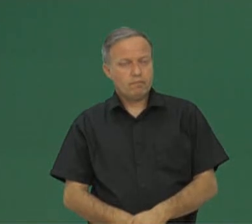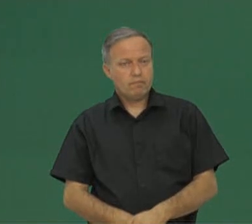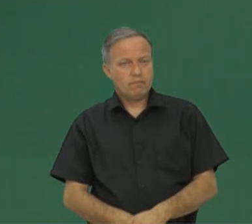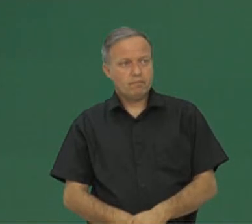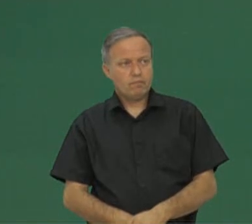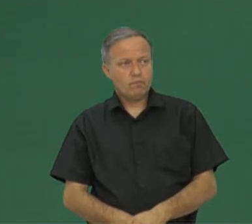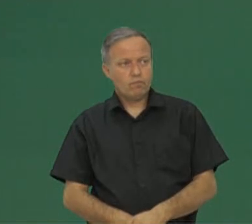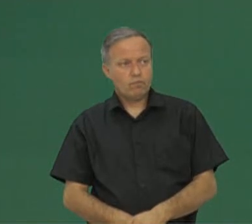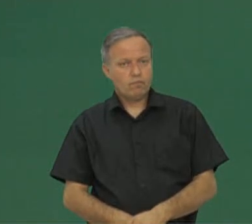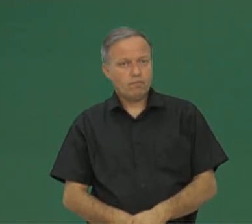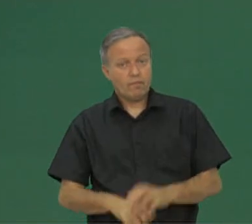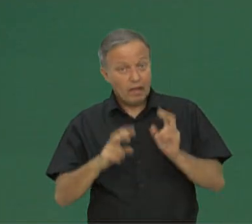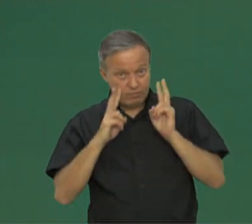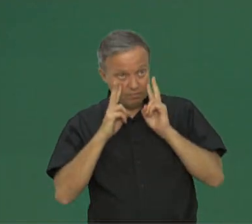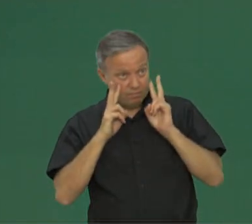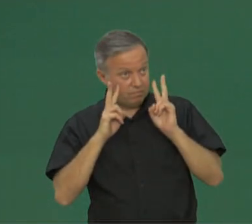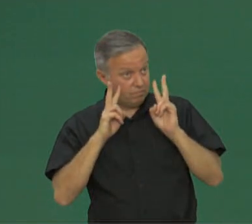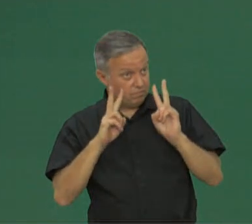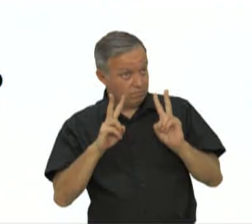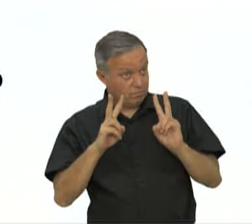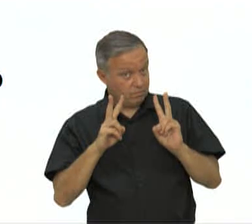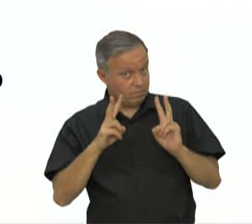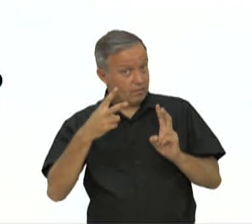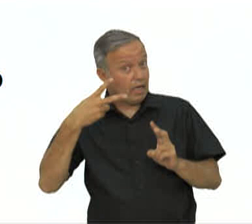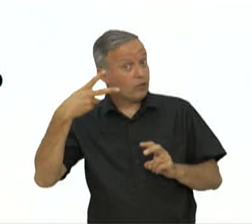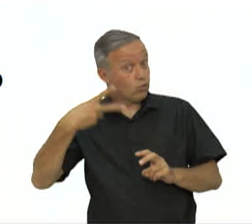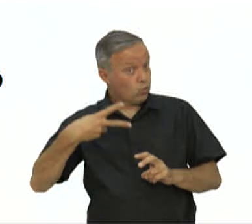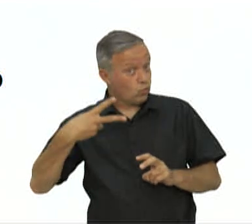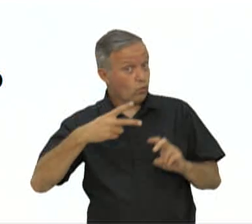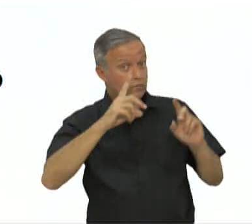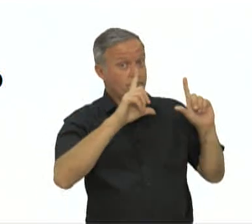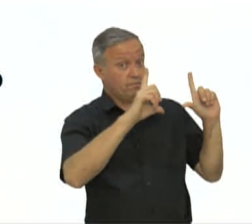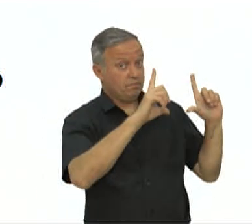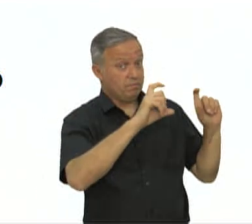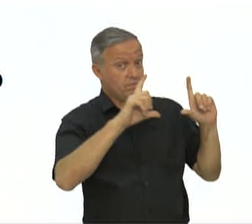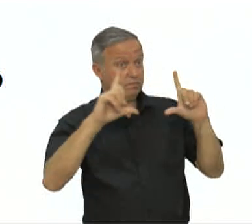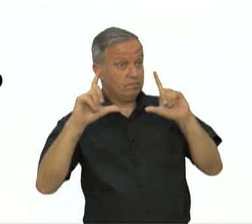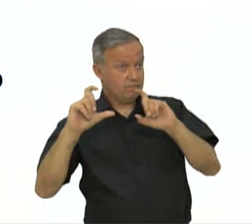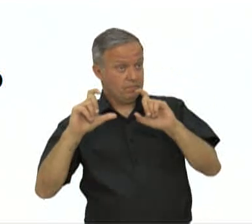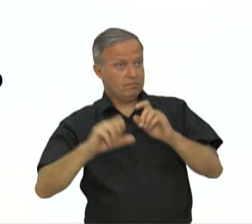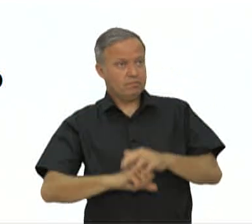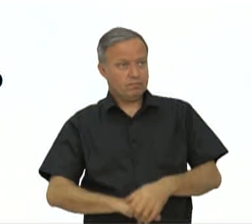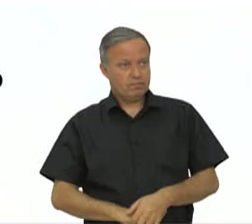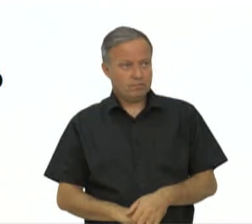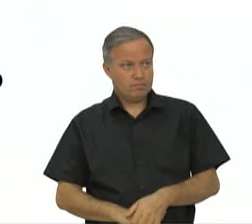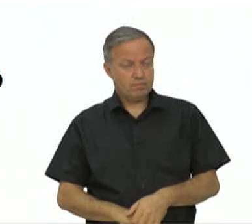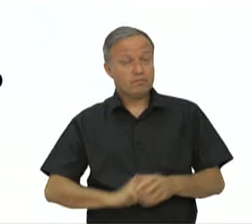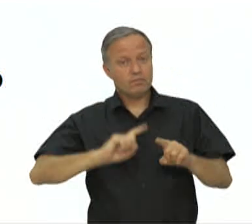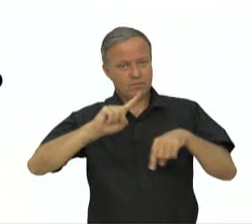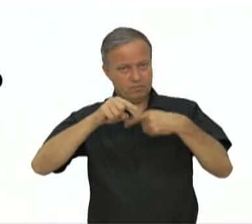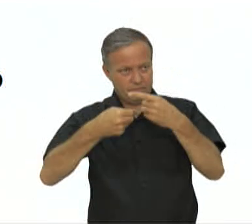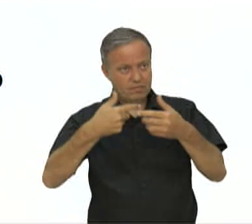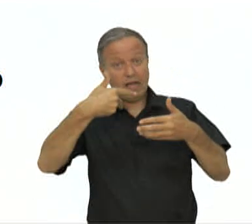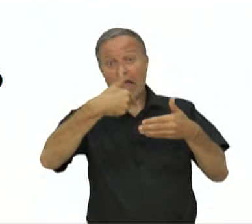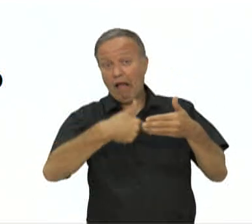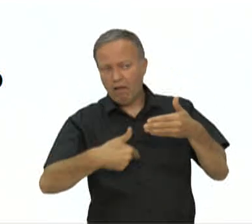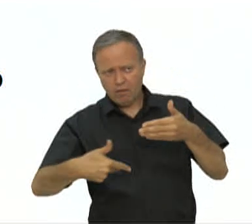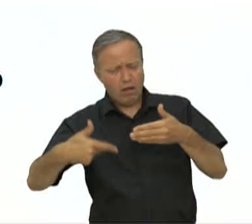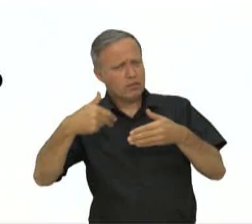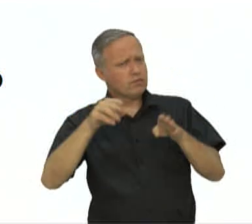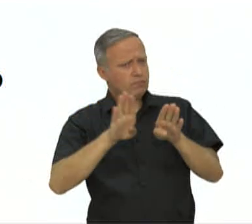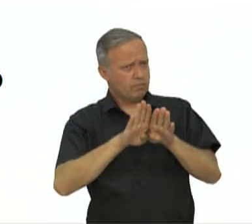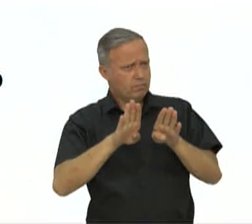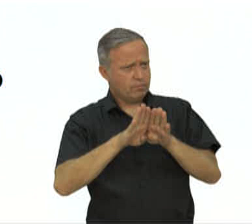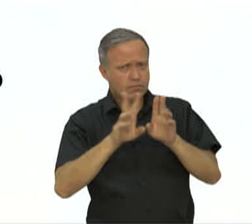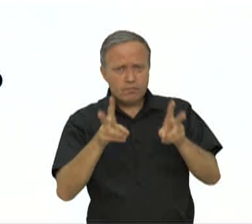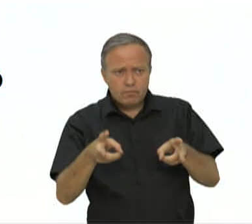demais o controle aqui. Vamos lá. Vamos falar sobre outro tipo de arte, né? Outro tipo de obra,